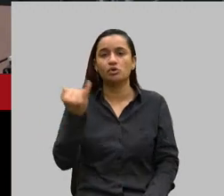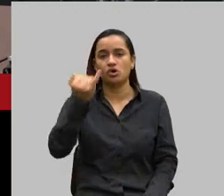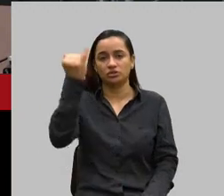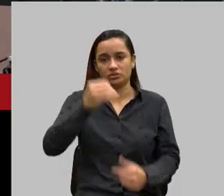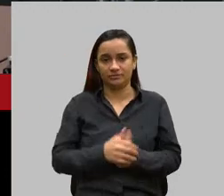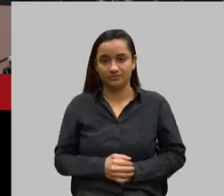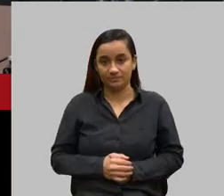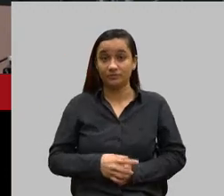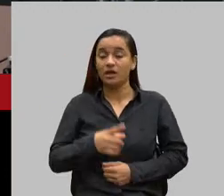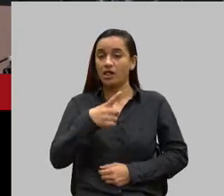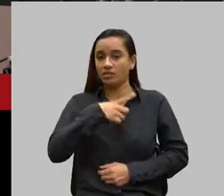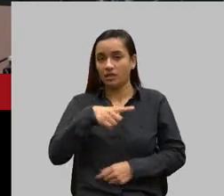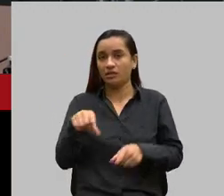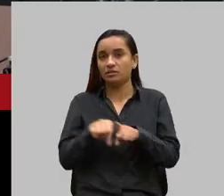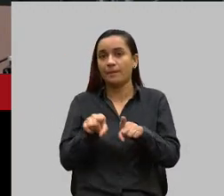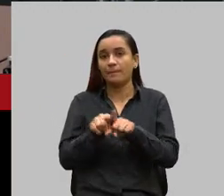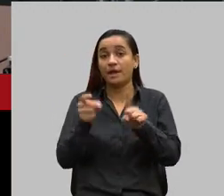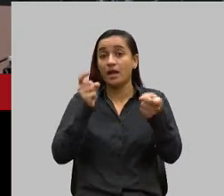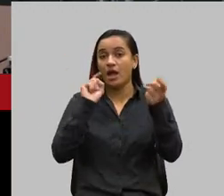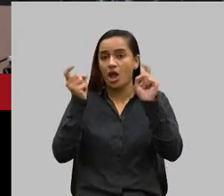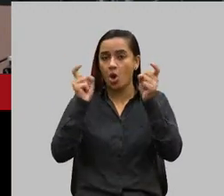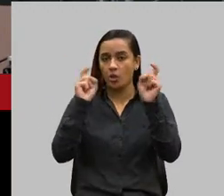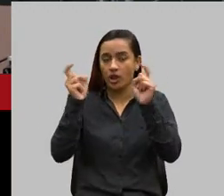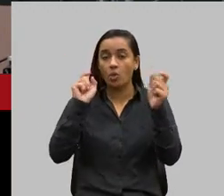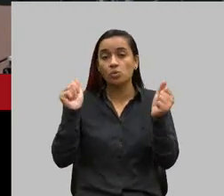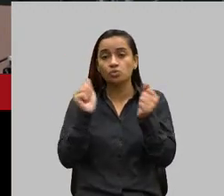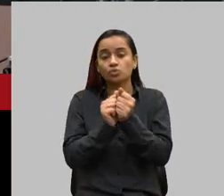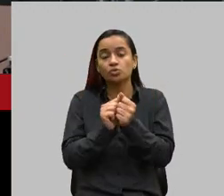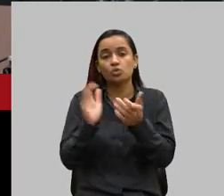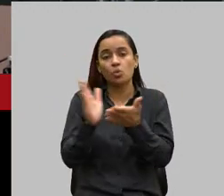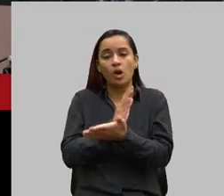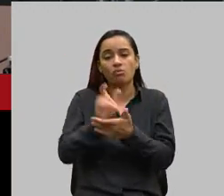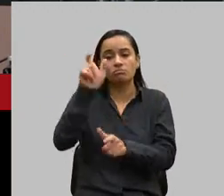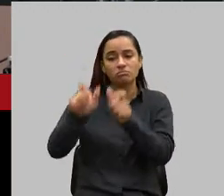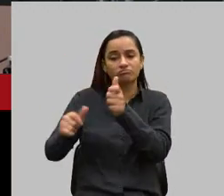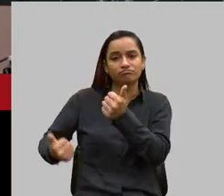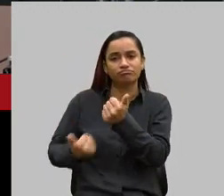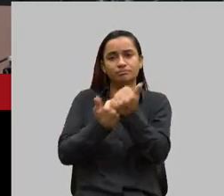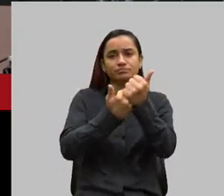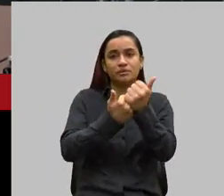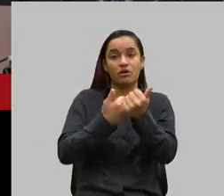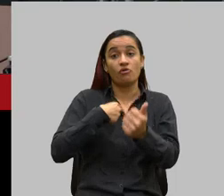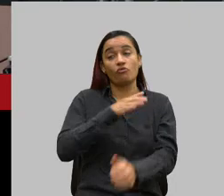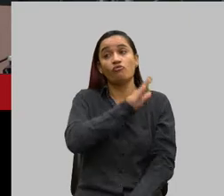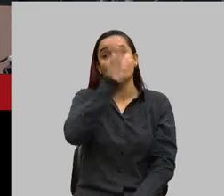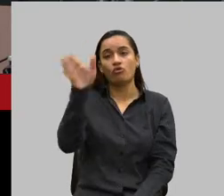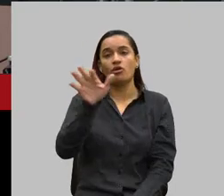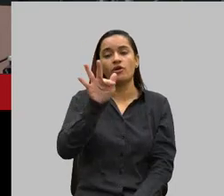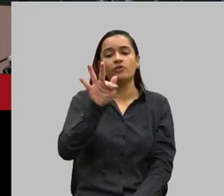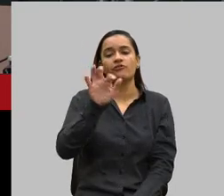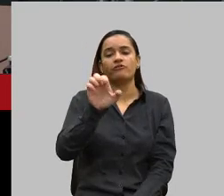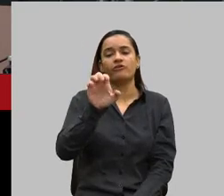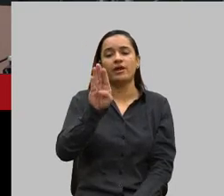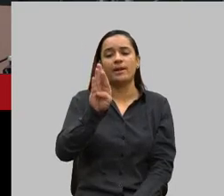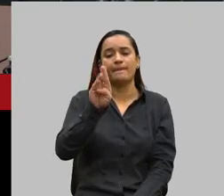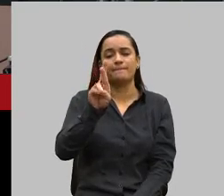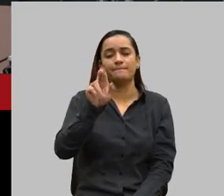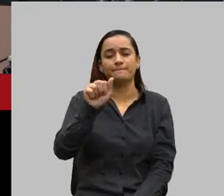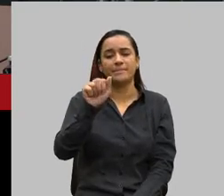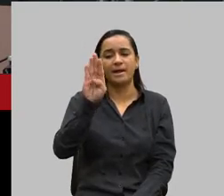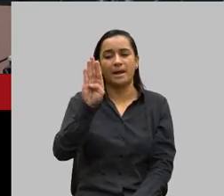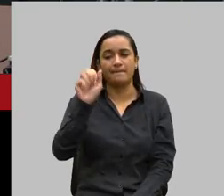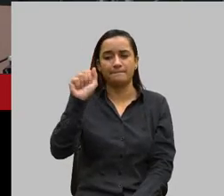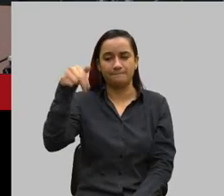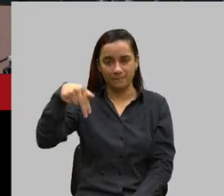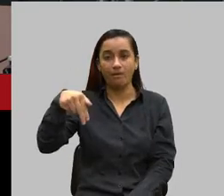reuniões com potenciais parceiros por exemplo Fomos até a febraban e falamos